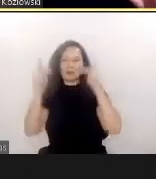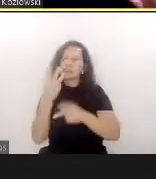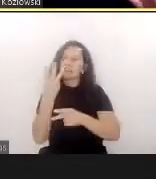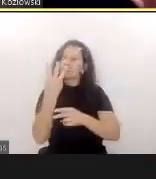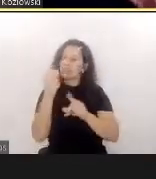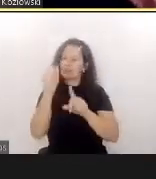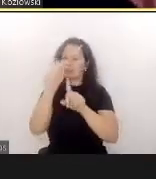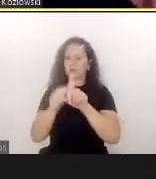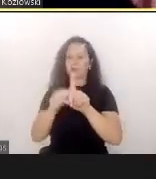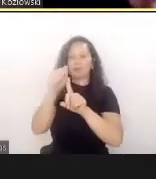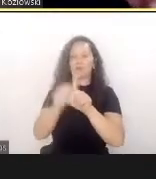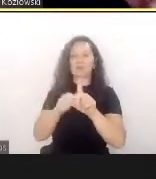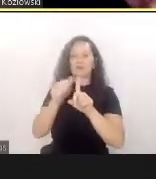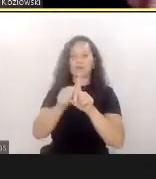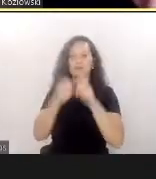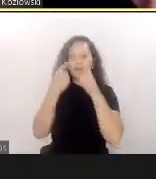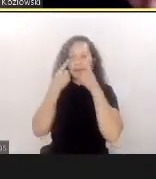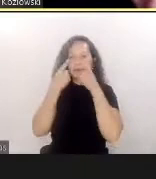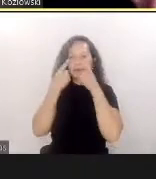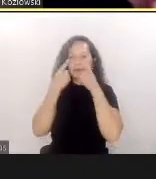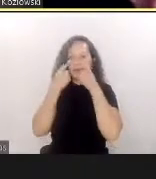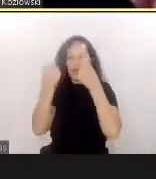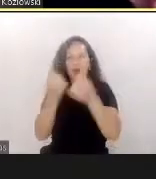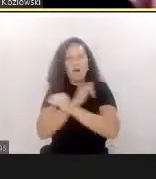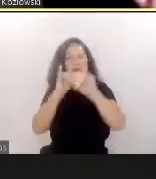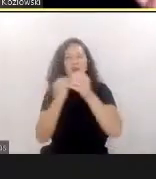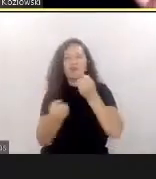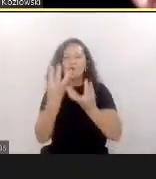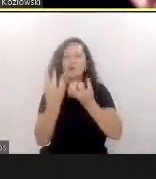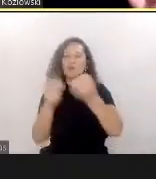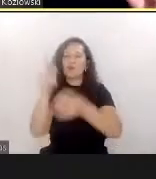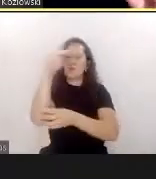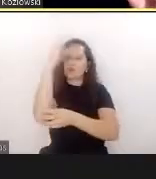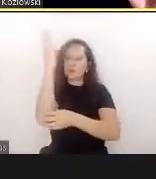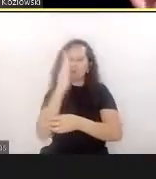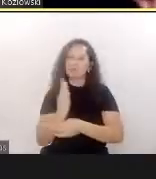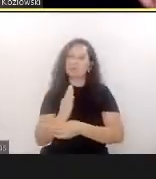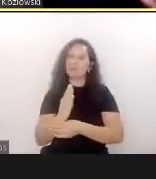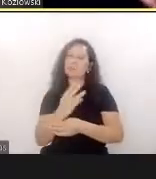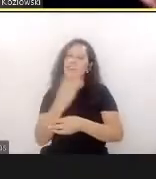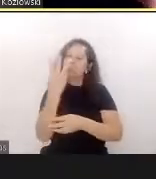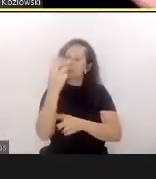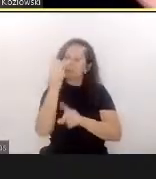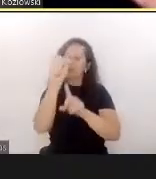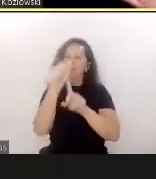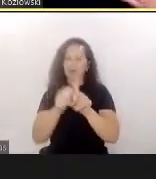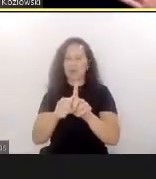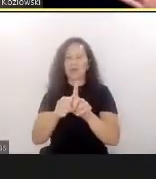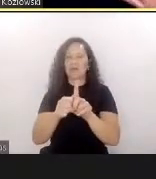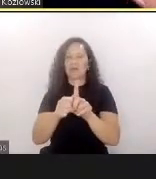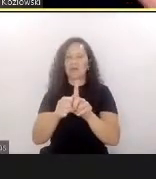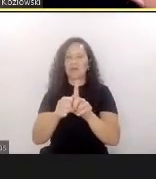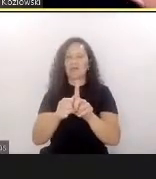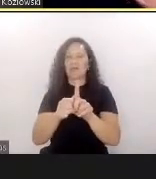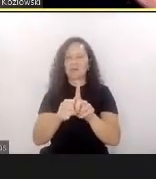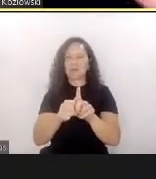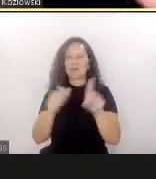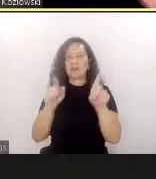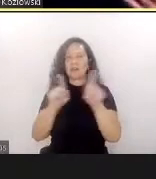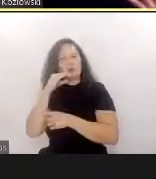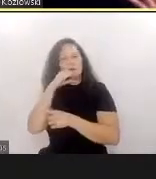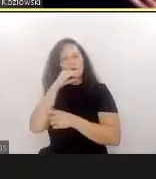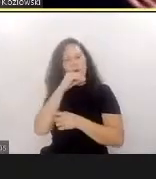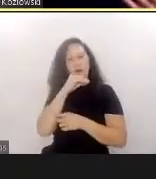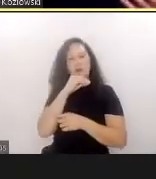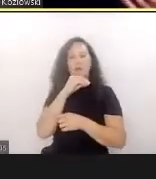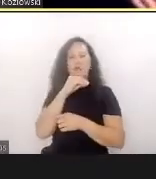fogo no Brasil nos últimos 3 meses e a intensidade deles. E a gente contrapôs o dado com as